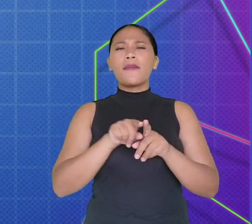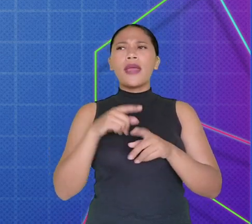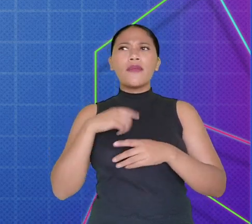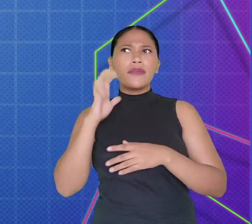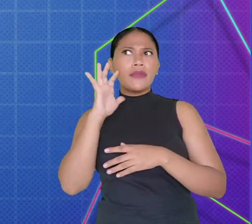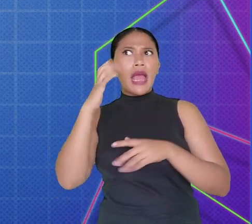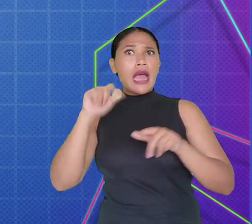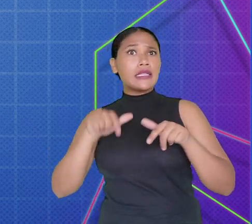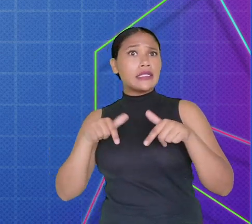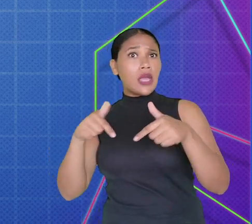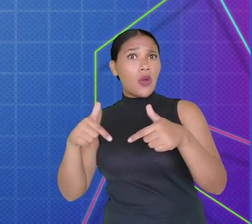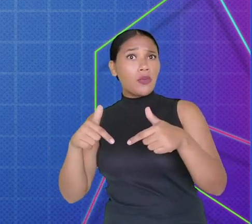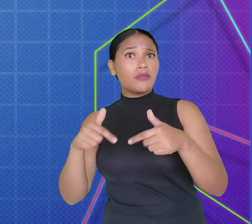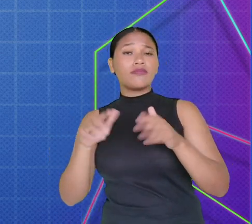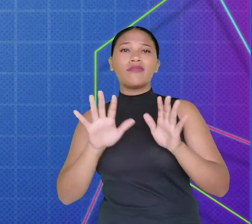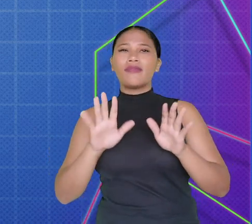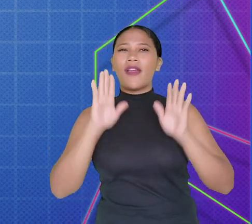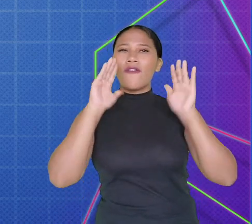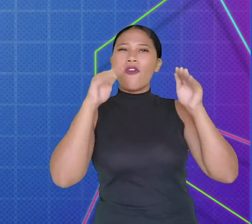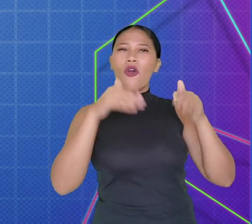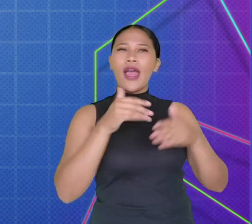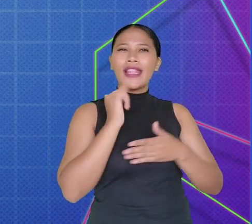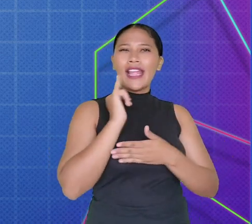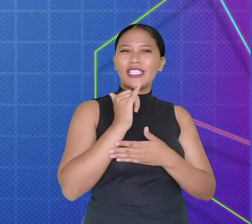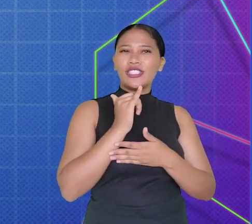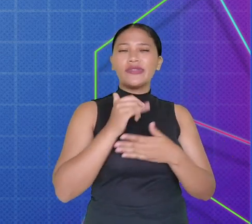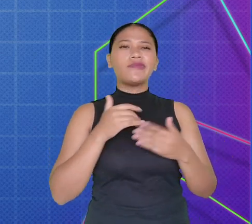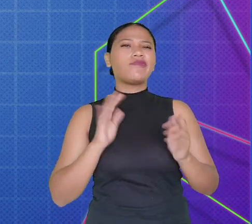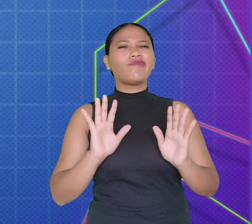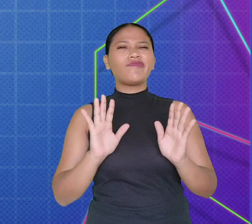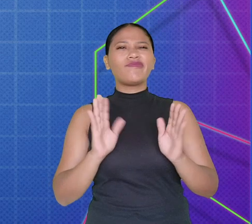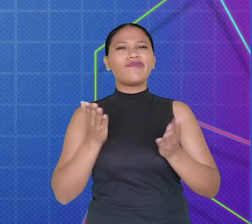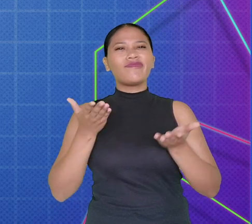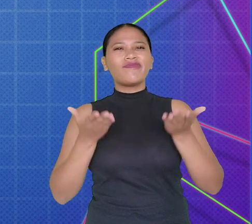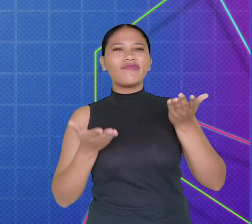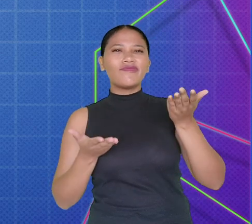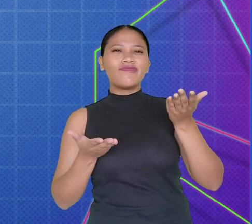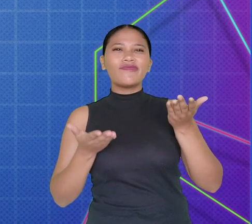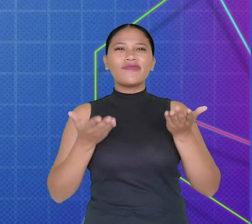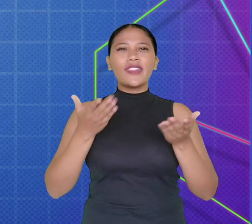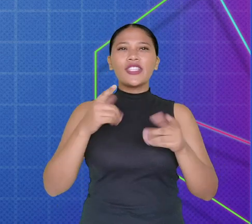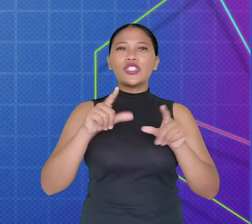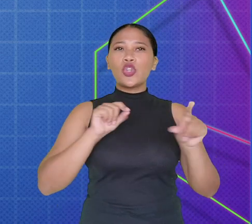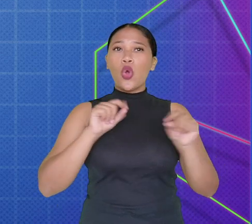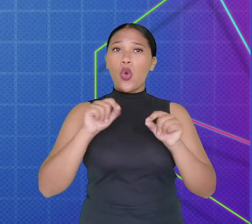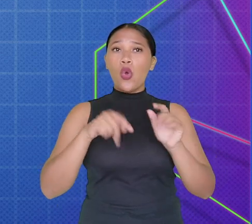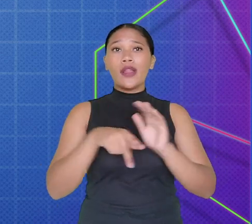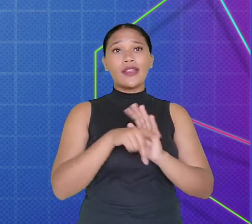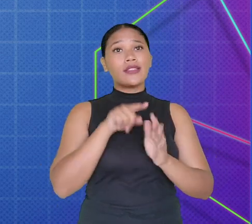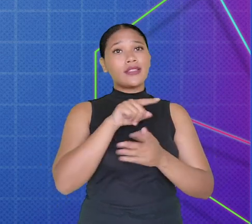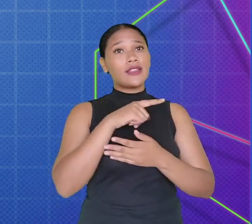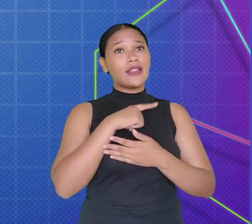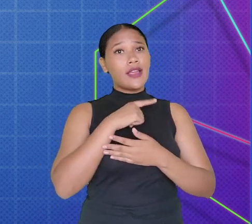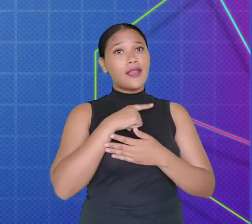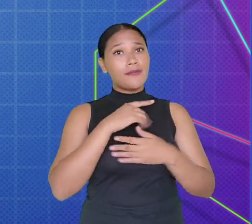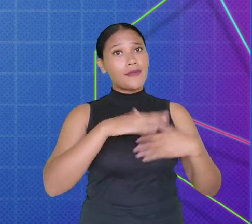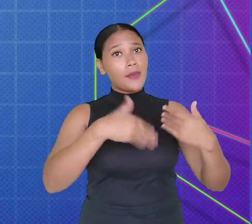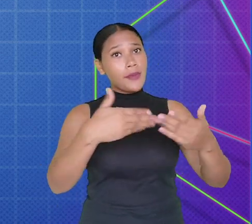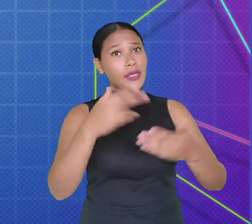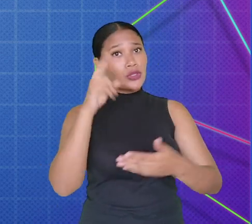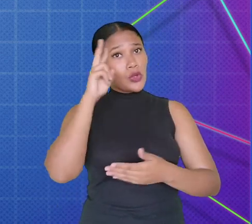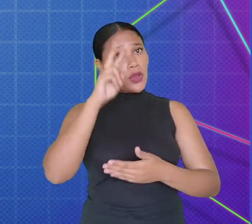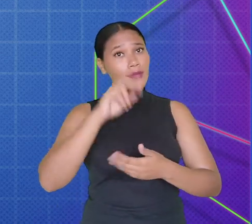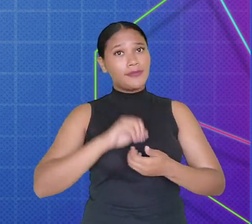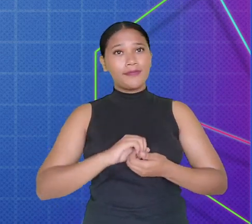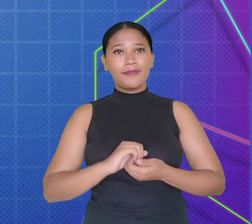para realizar uma determinada ação, enquanto um jogo mais focado na narrativa, o jogador pode ter que fazer escolhas que afetarão o